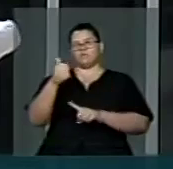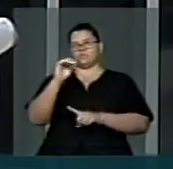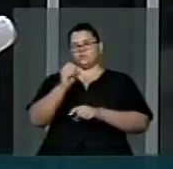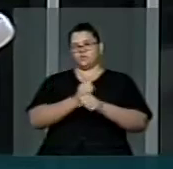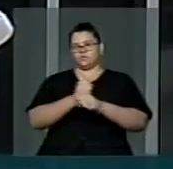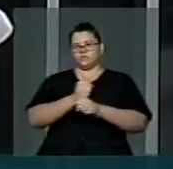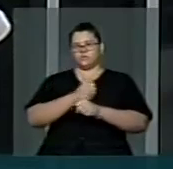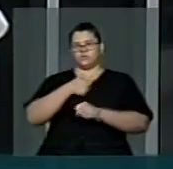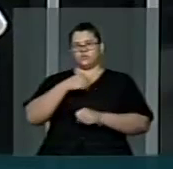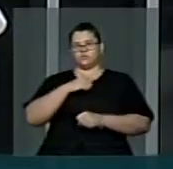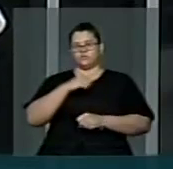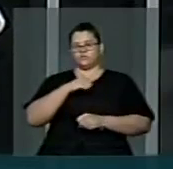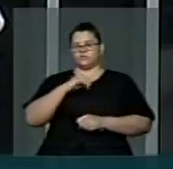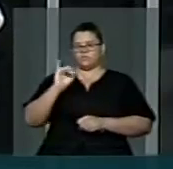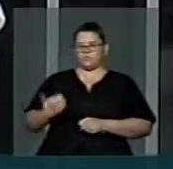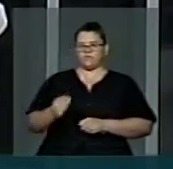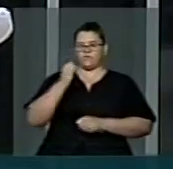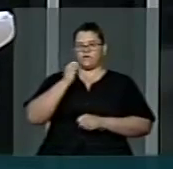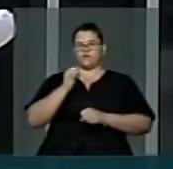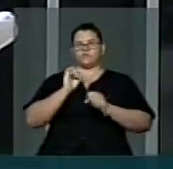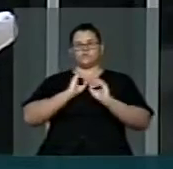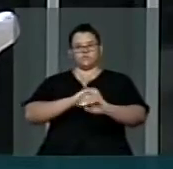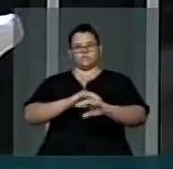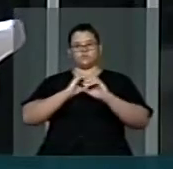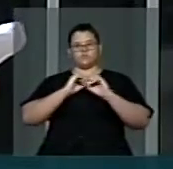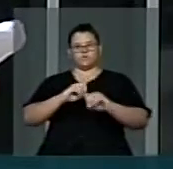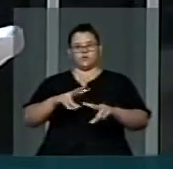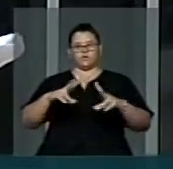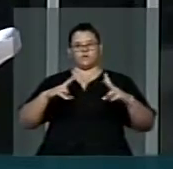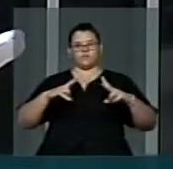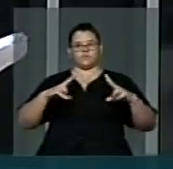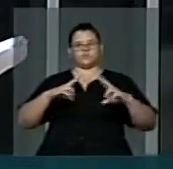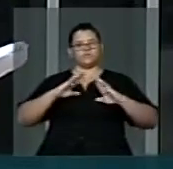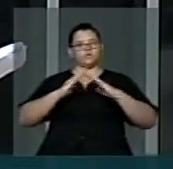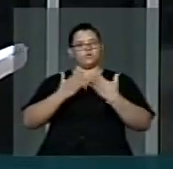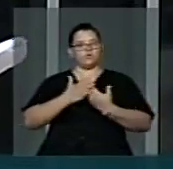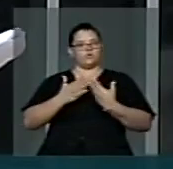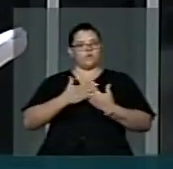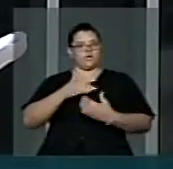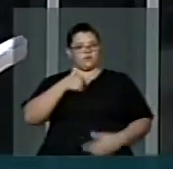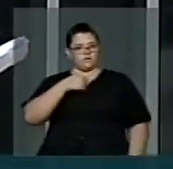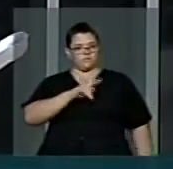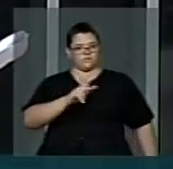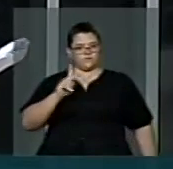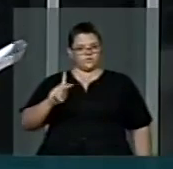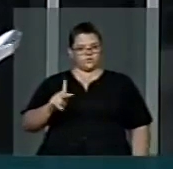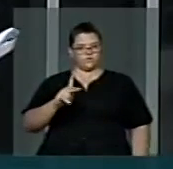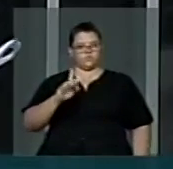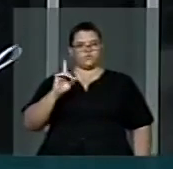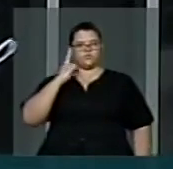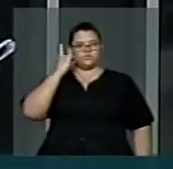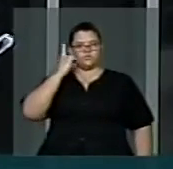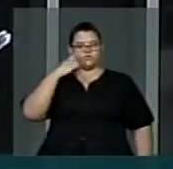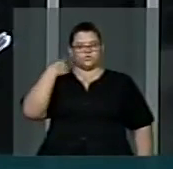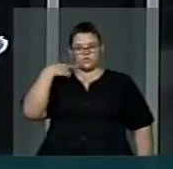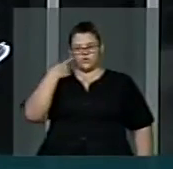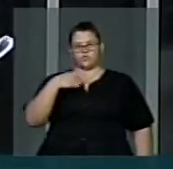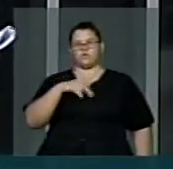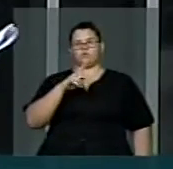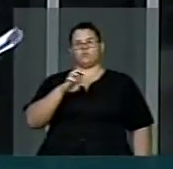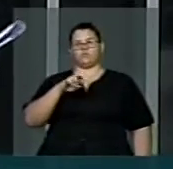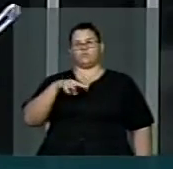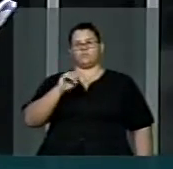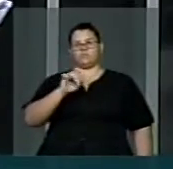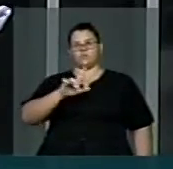tive o privilégio de lecionar em uma instituição particular de ensino como professor titular de Direito Penal na